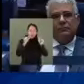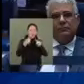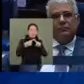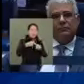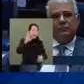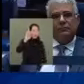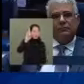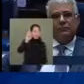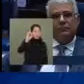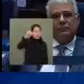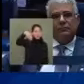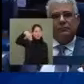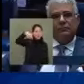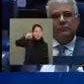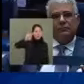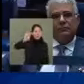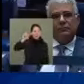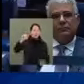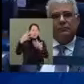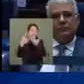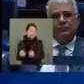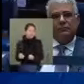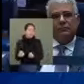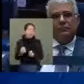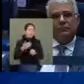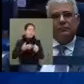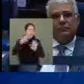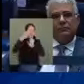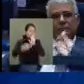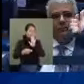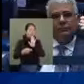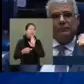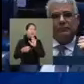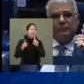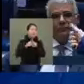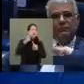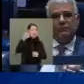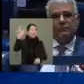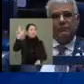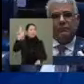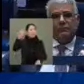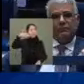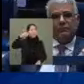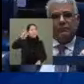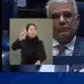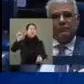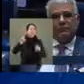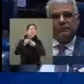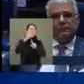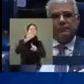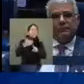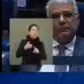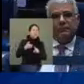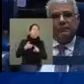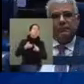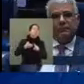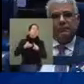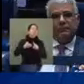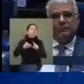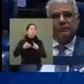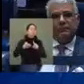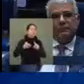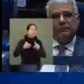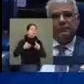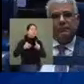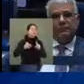e pediu o meu projeto, a Mara Gabrilli também pediu, Girão pediu, Rodrigo Pacheco pediu, todos vão